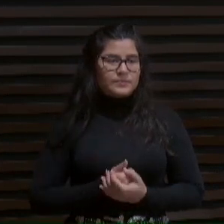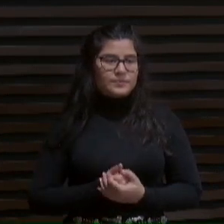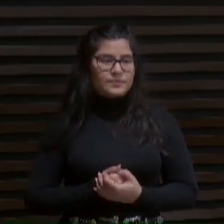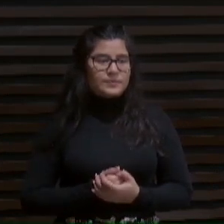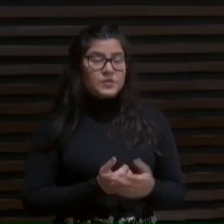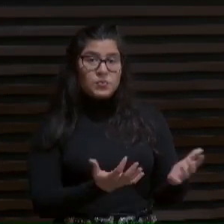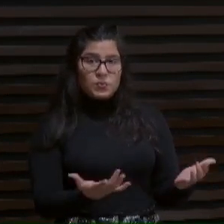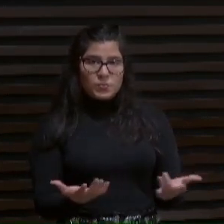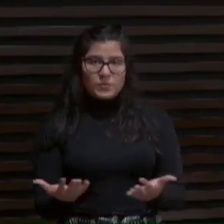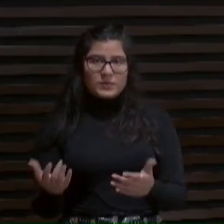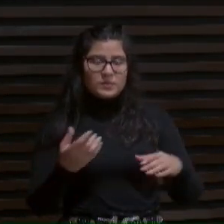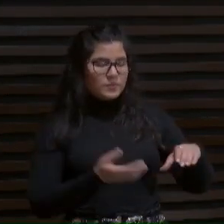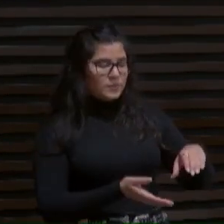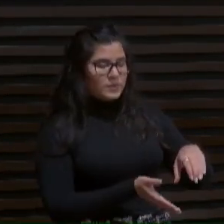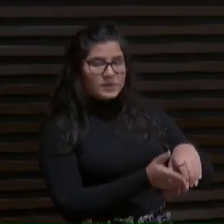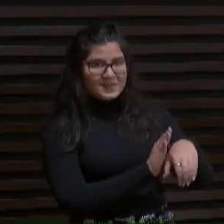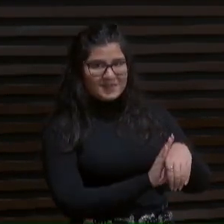e a caverna que nele está,